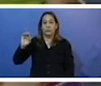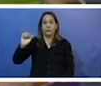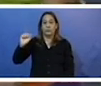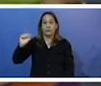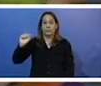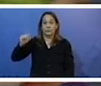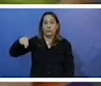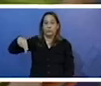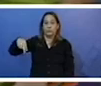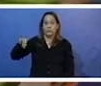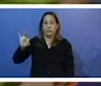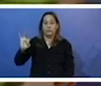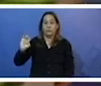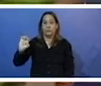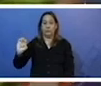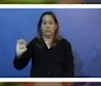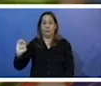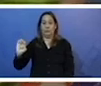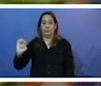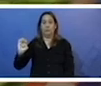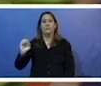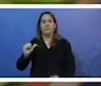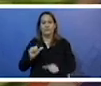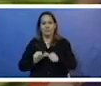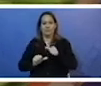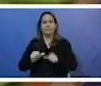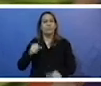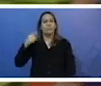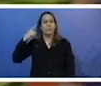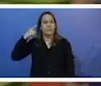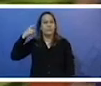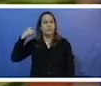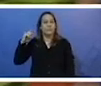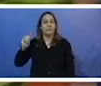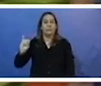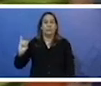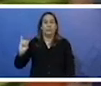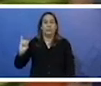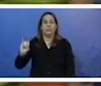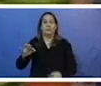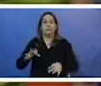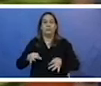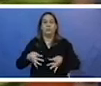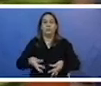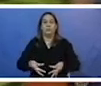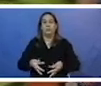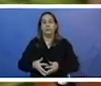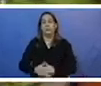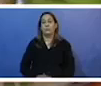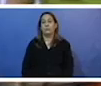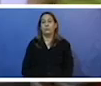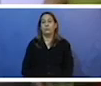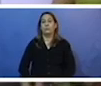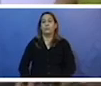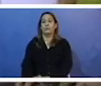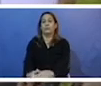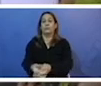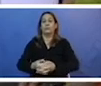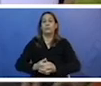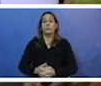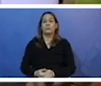instante. Mas o certo de grafar, de escrever, instante. Termina com